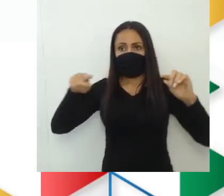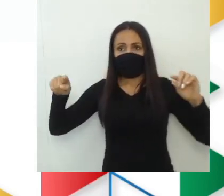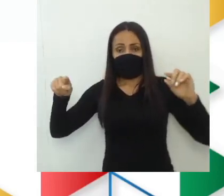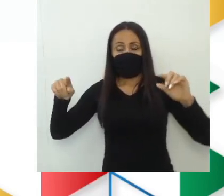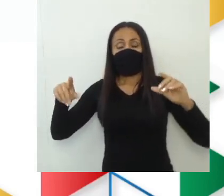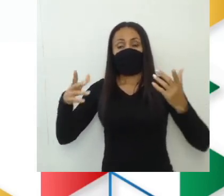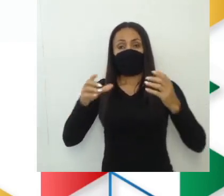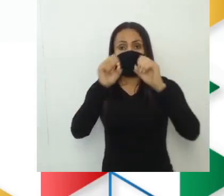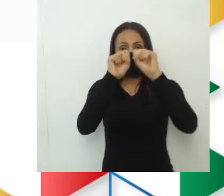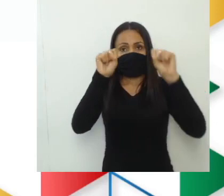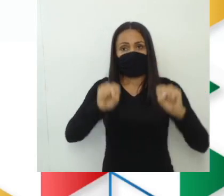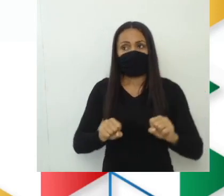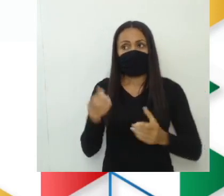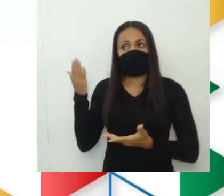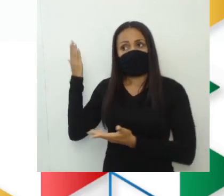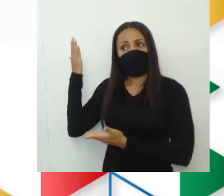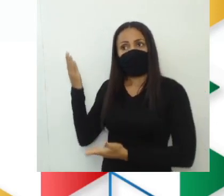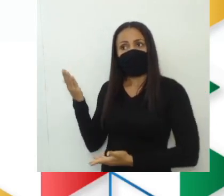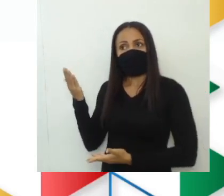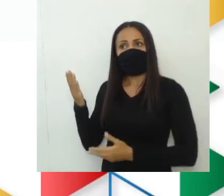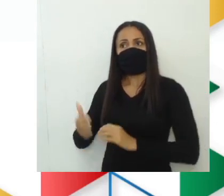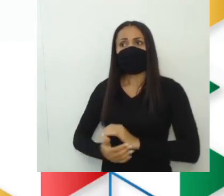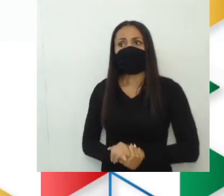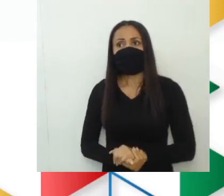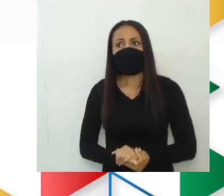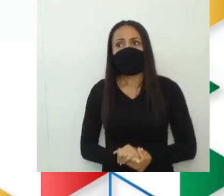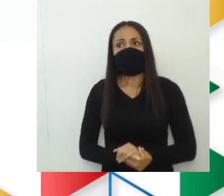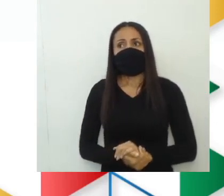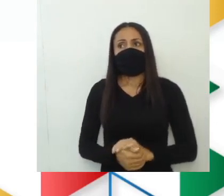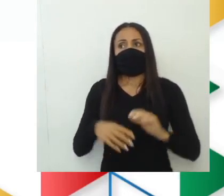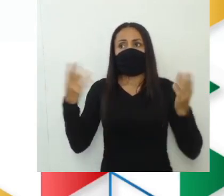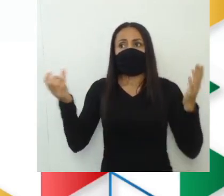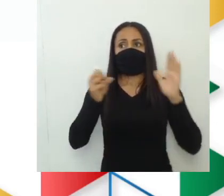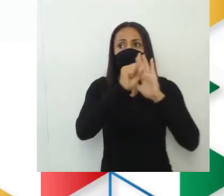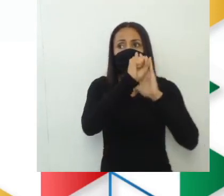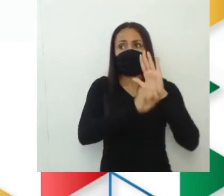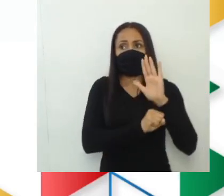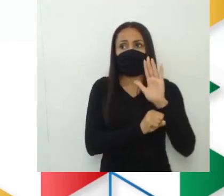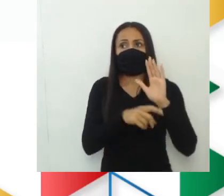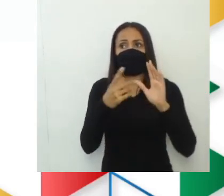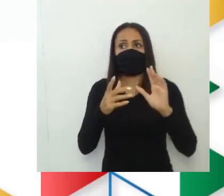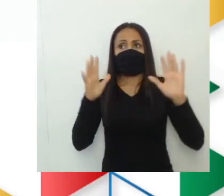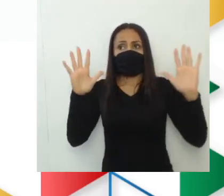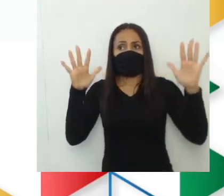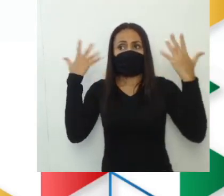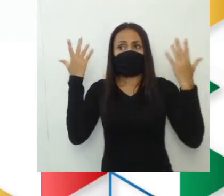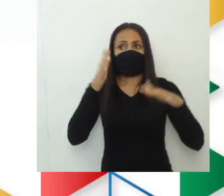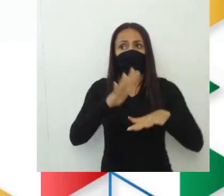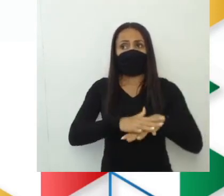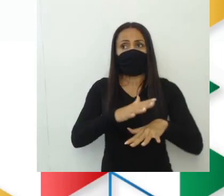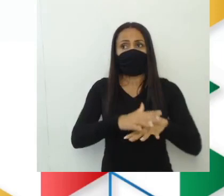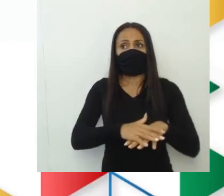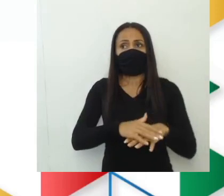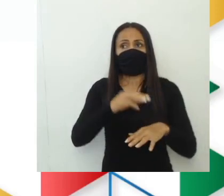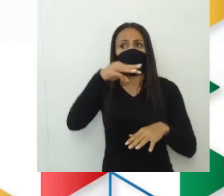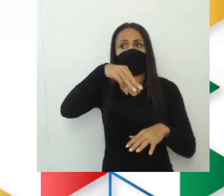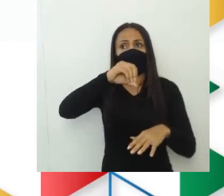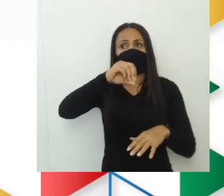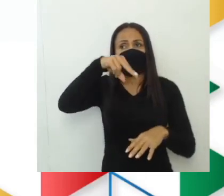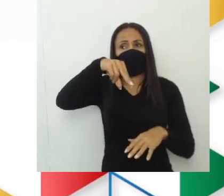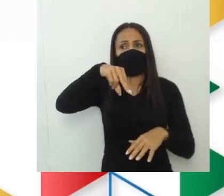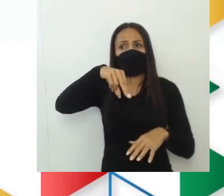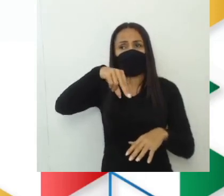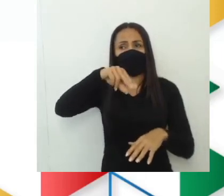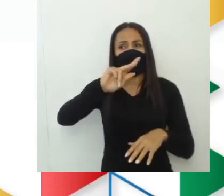bom? Esses símbolos são denominados algarismo em homenagem a um grande comerciante que a gente chama de matemático